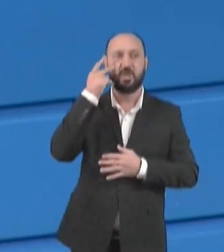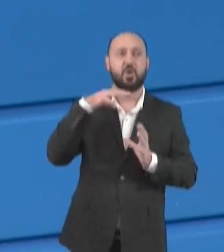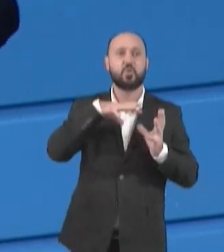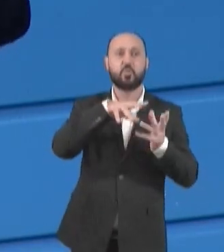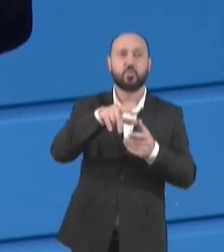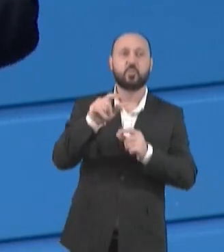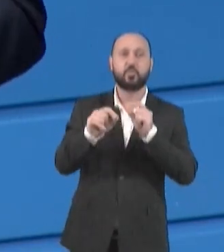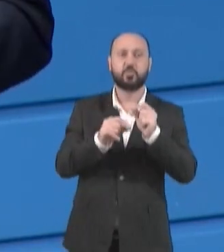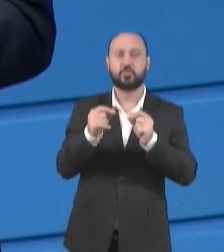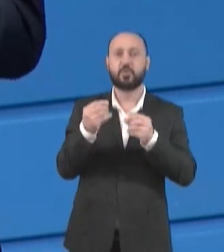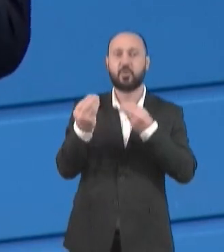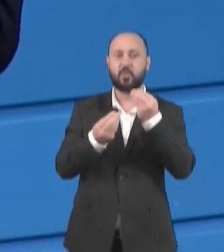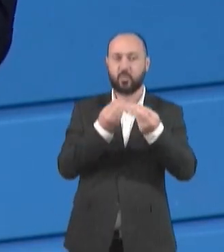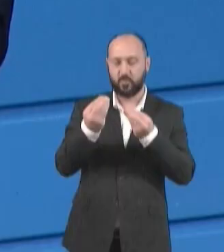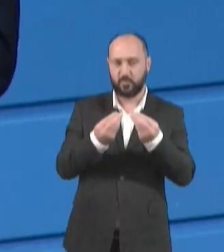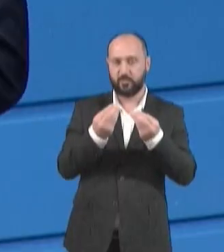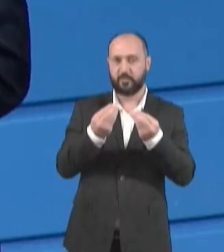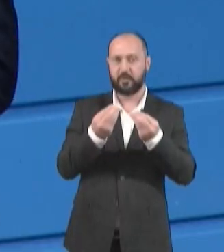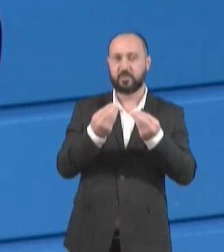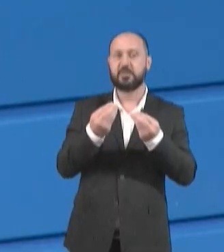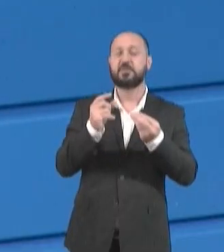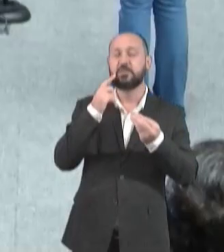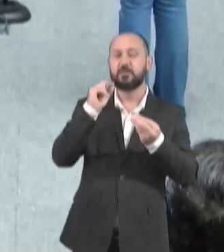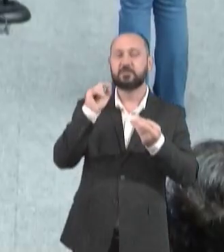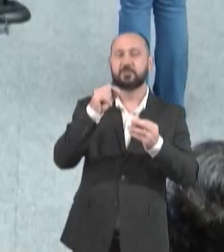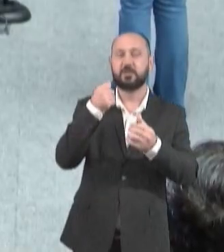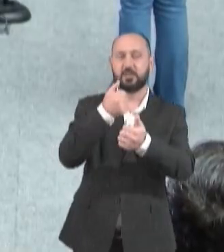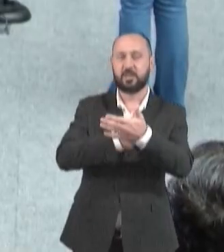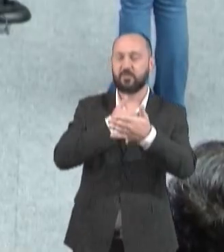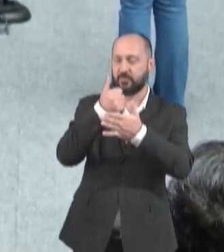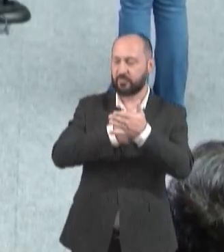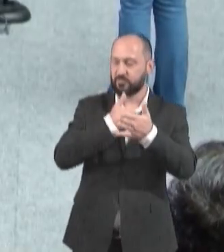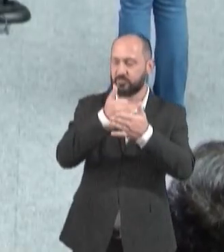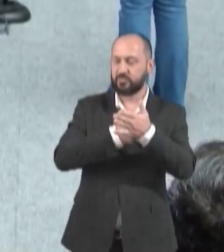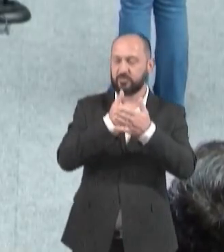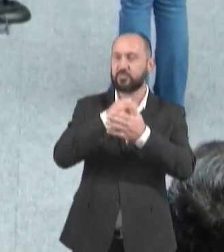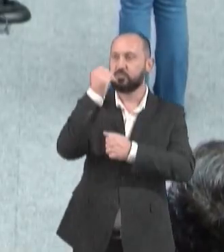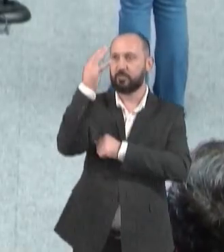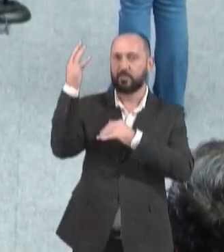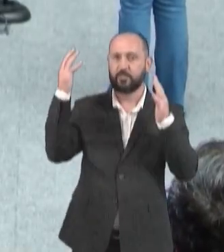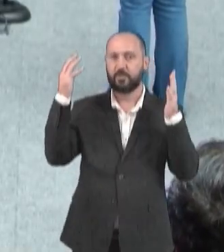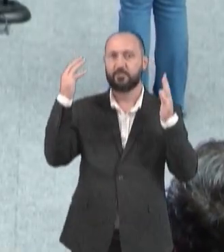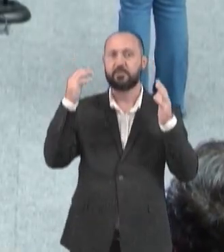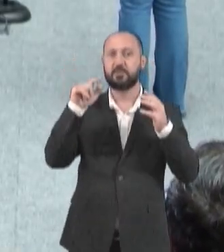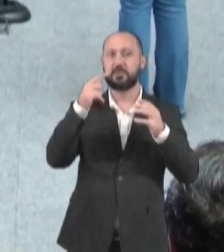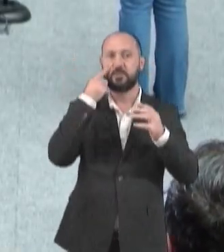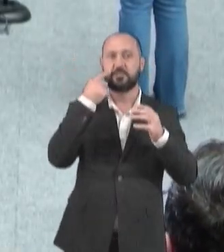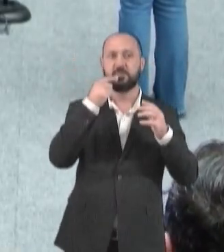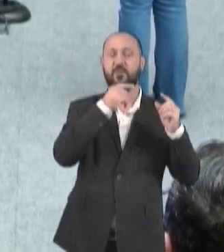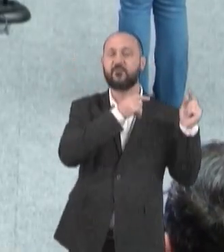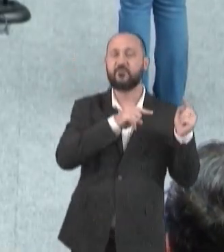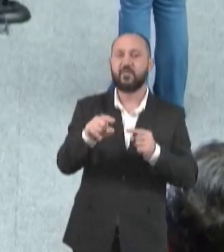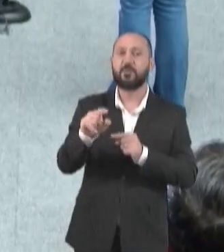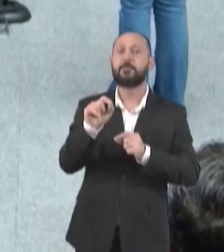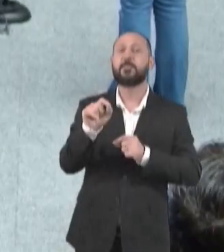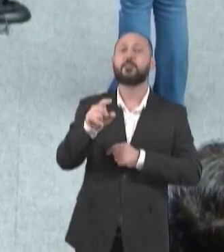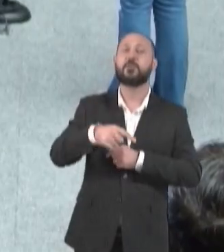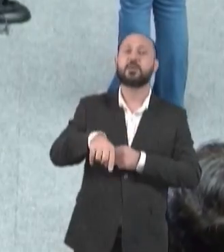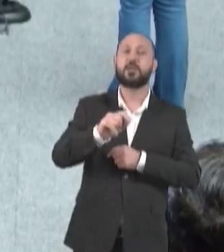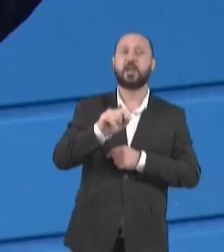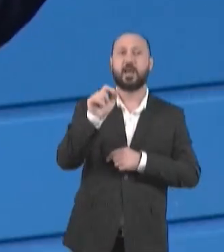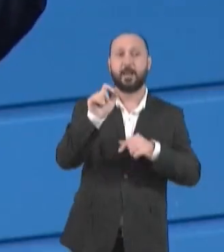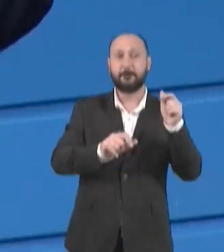mundo inteiro como uma das maiores defensoras, né, do meio ambiente. E ser atacado por